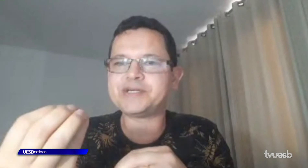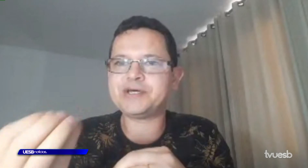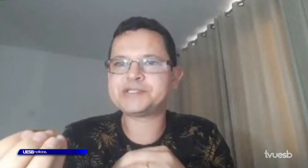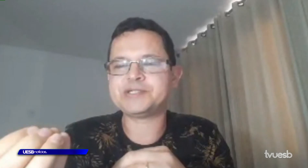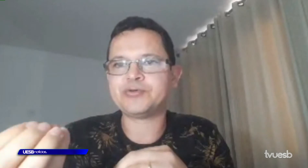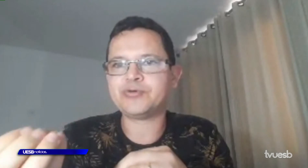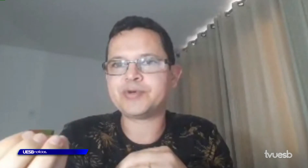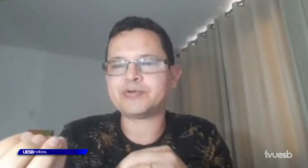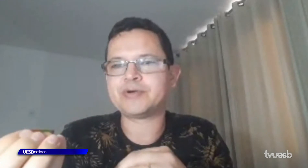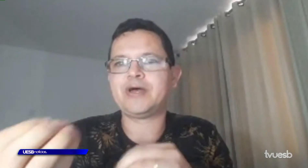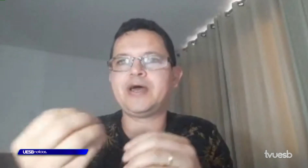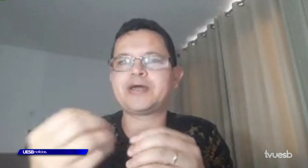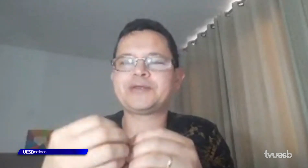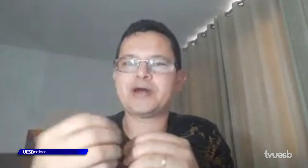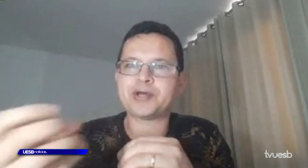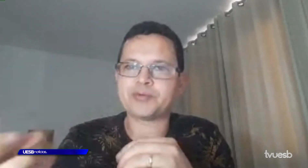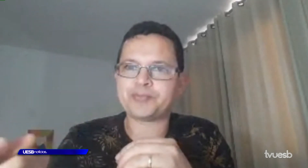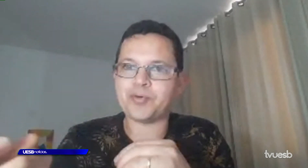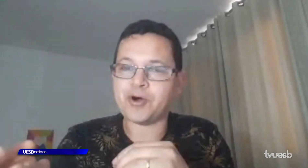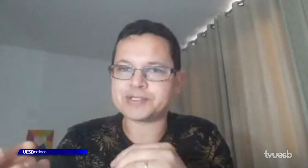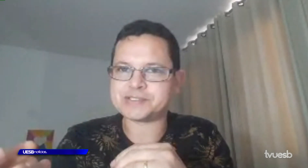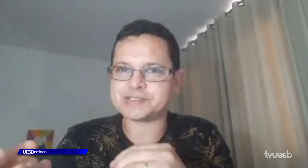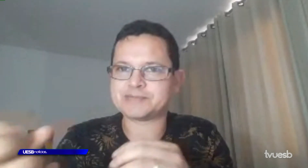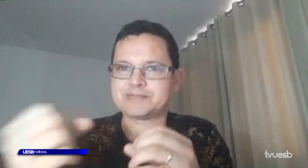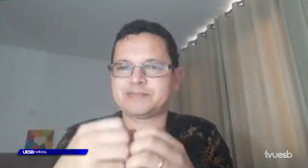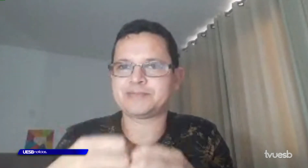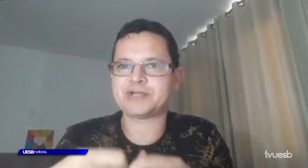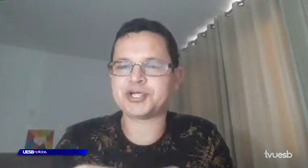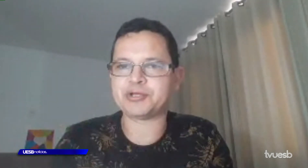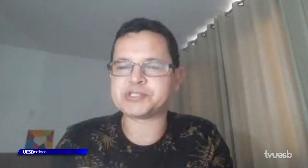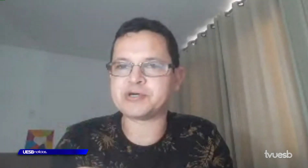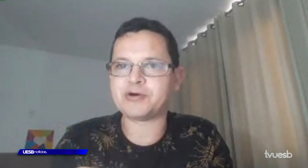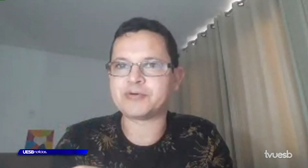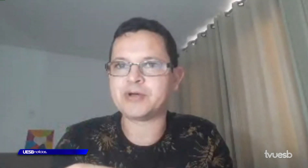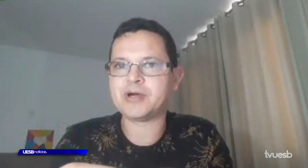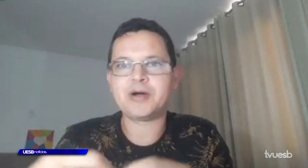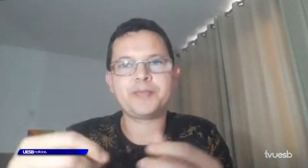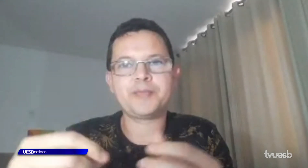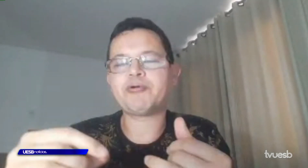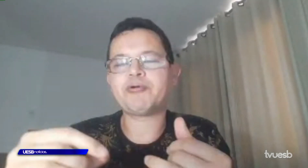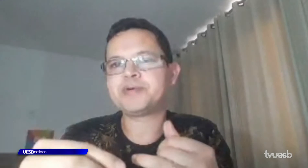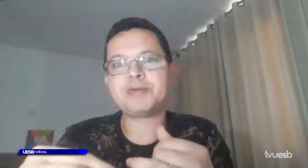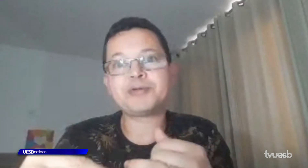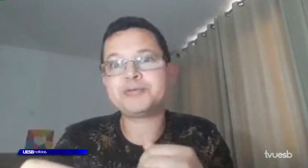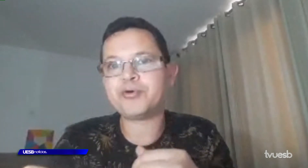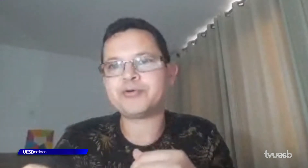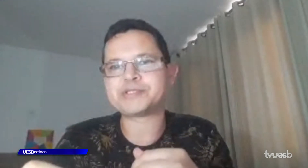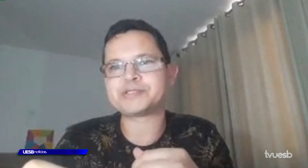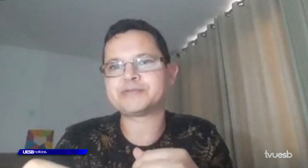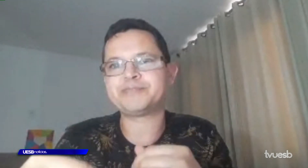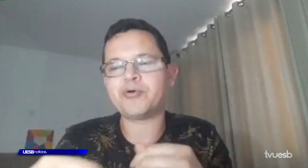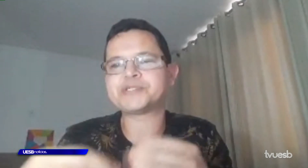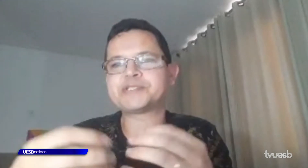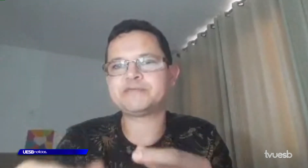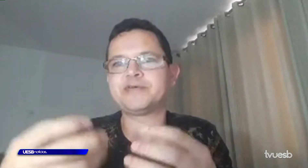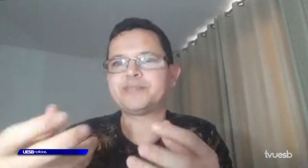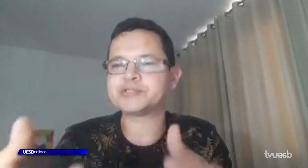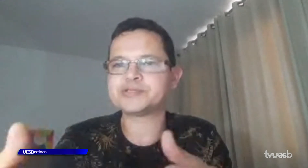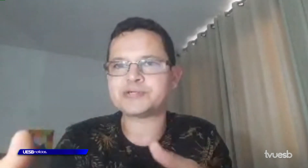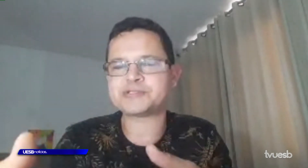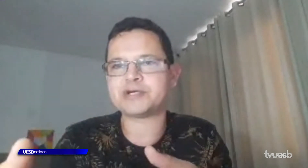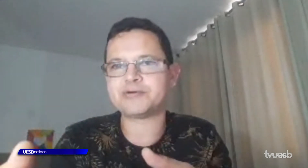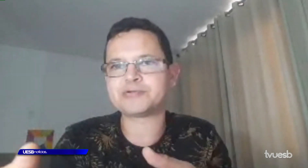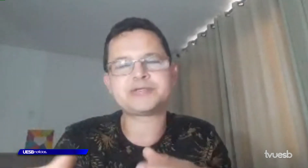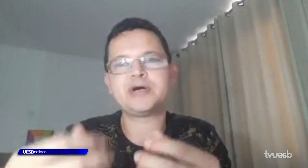É mas esse número é que tem aberto portas da instituição para o recebimento de bolsas bolsas